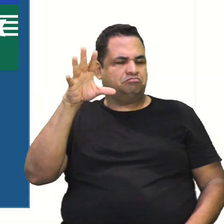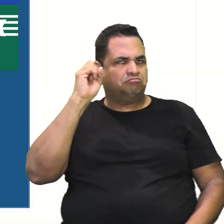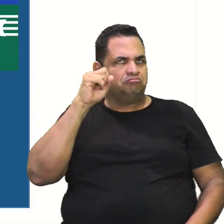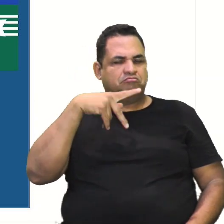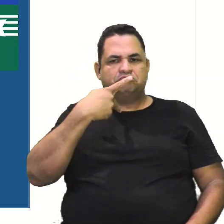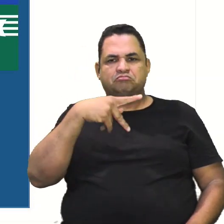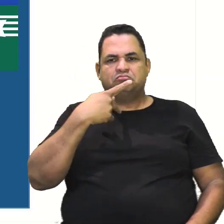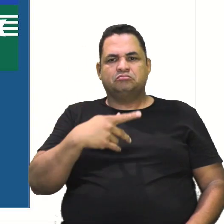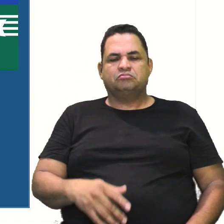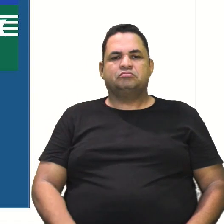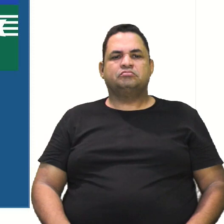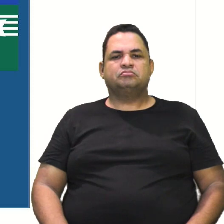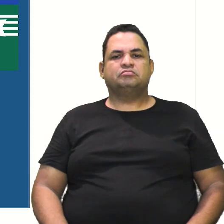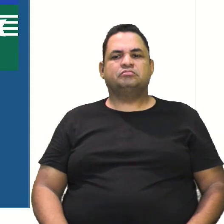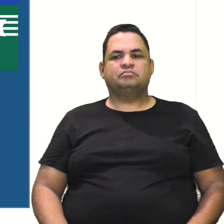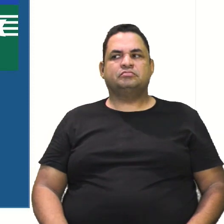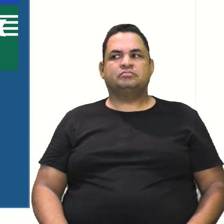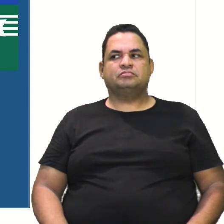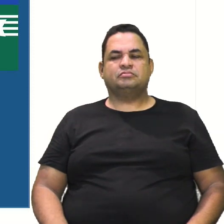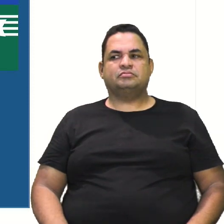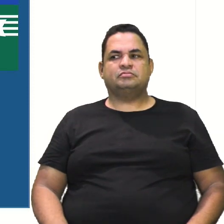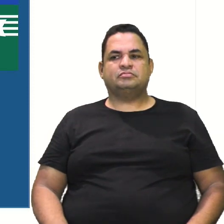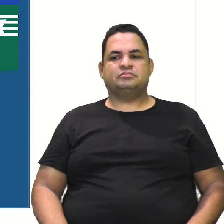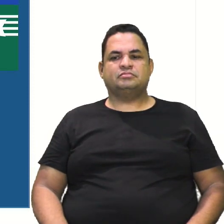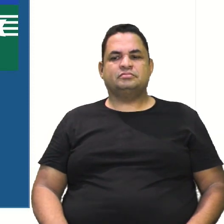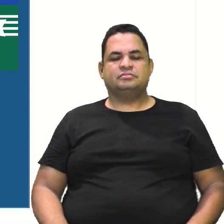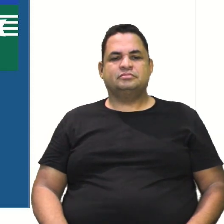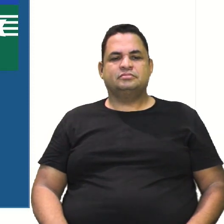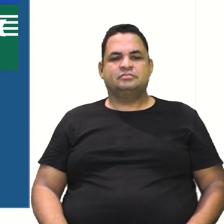pensando isso, né? Reversa, nunca ouvi falar.